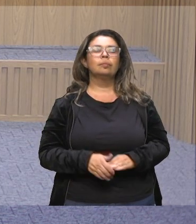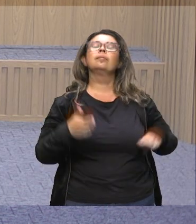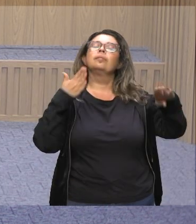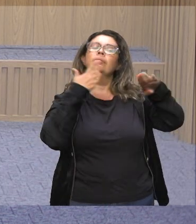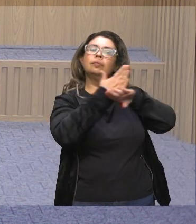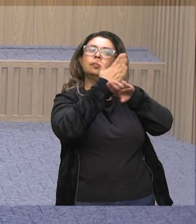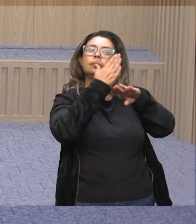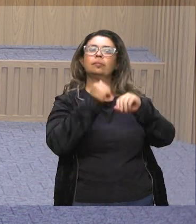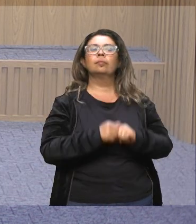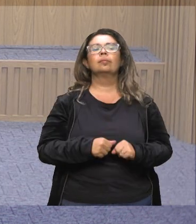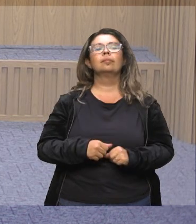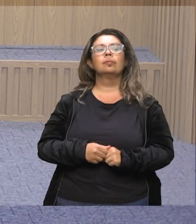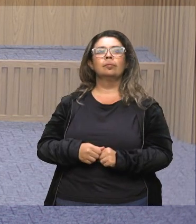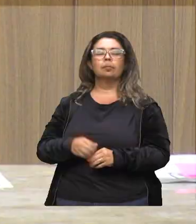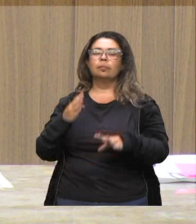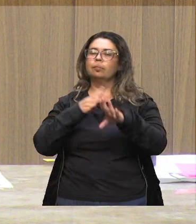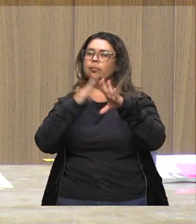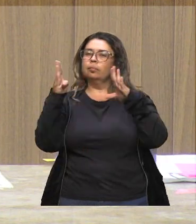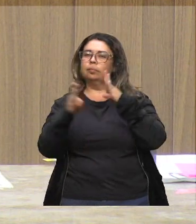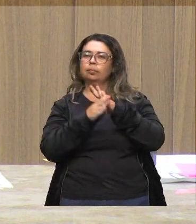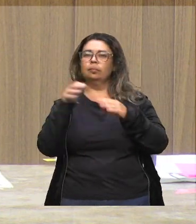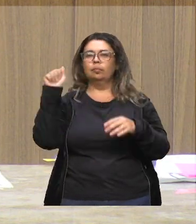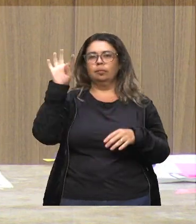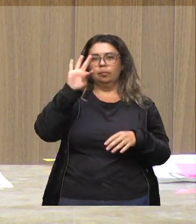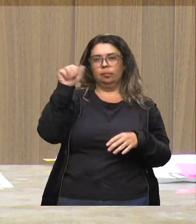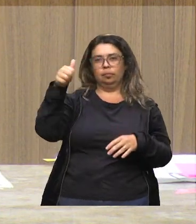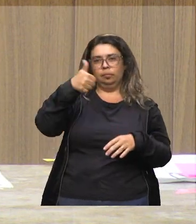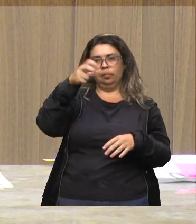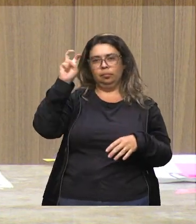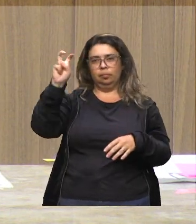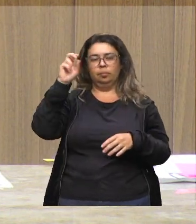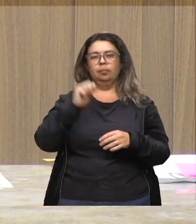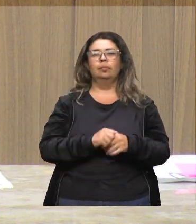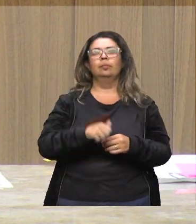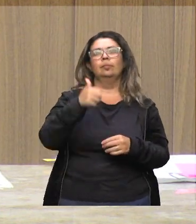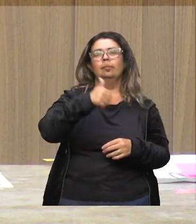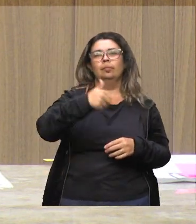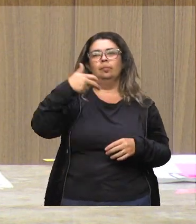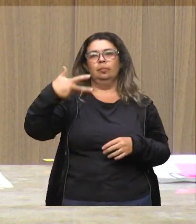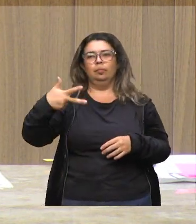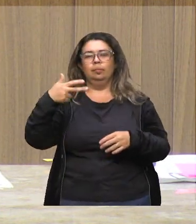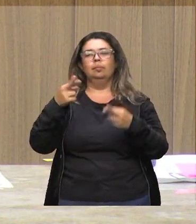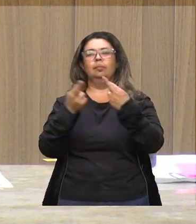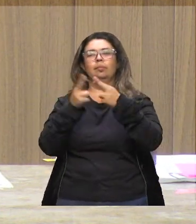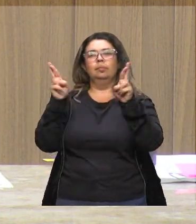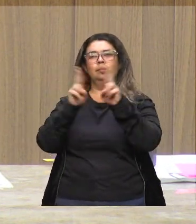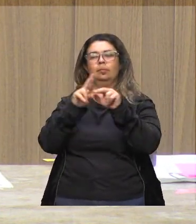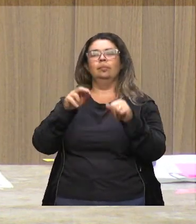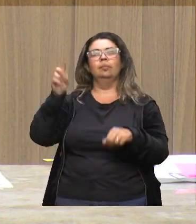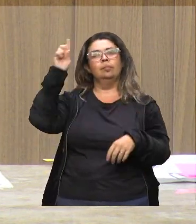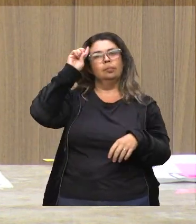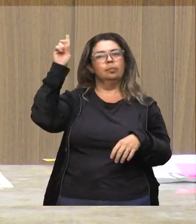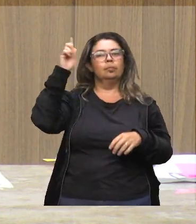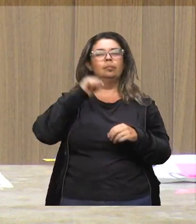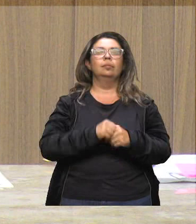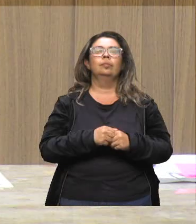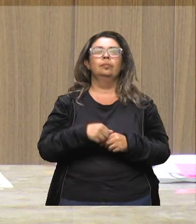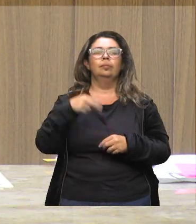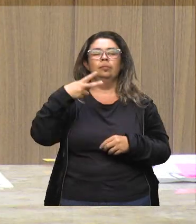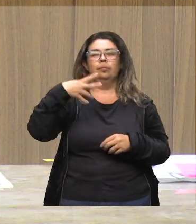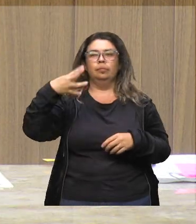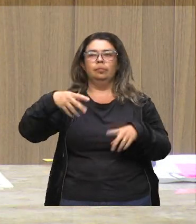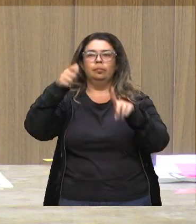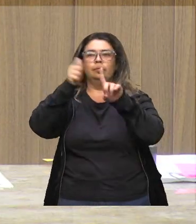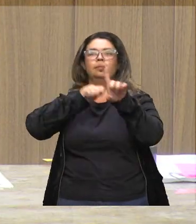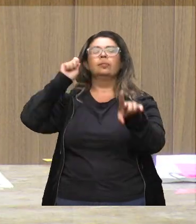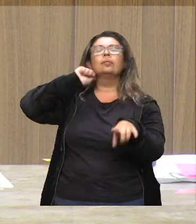Aprovada por unanimidade a ata número 15 da 13ª sessão ordinária, realizada no dia